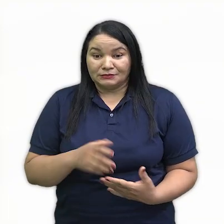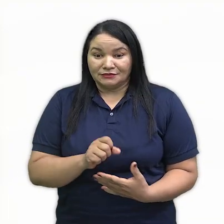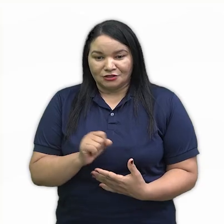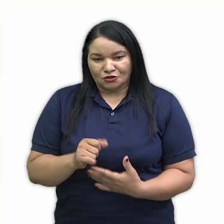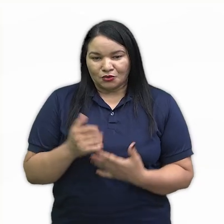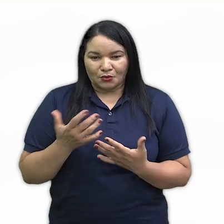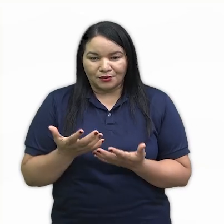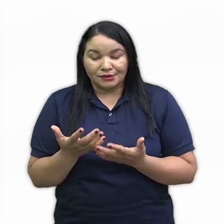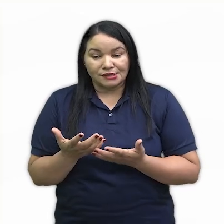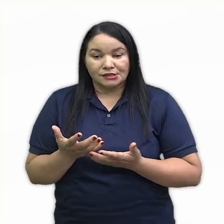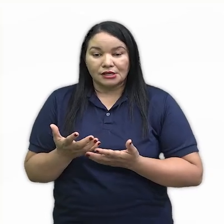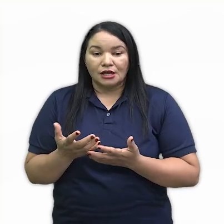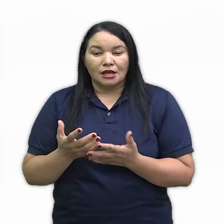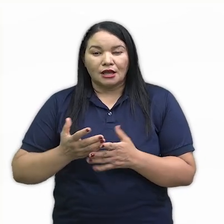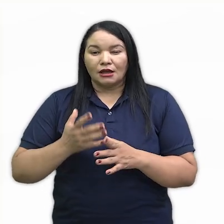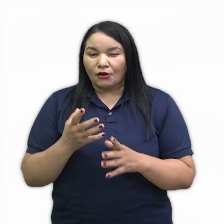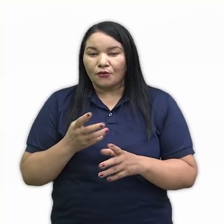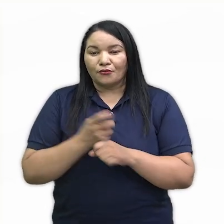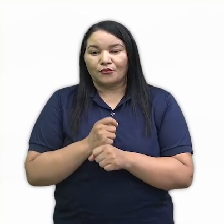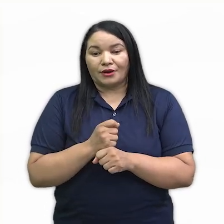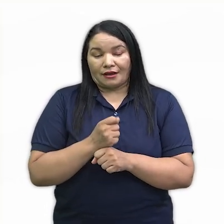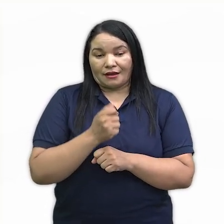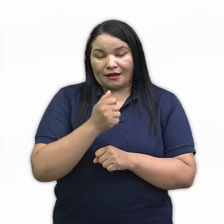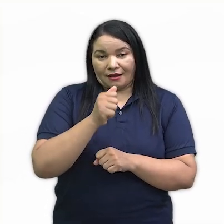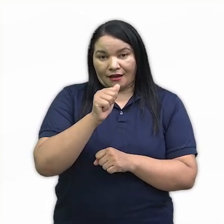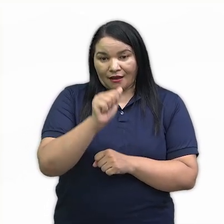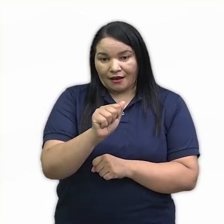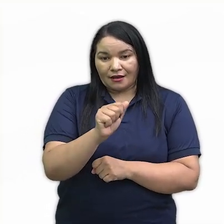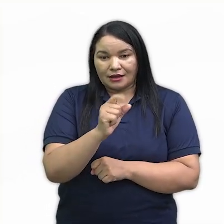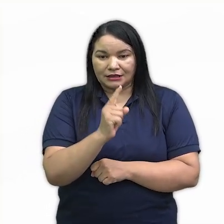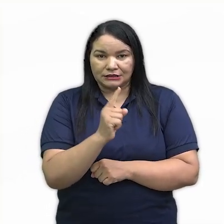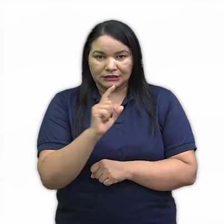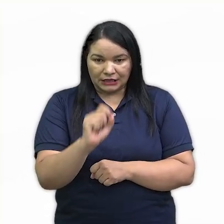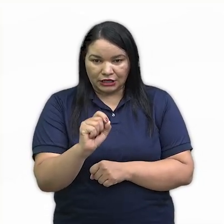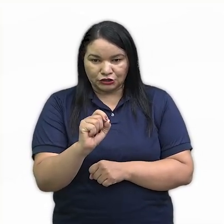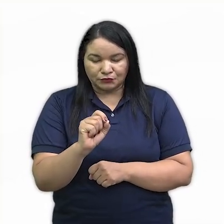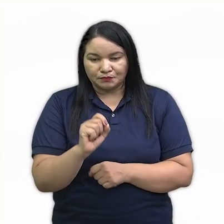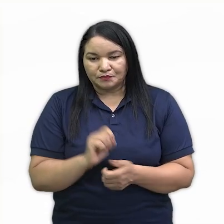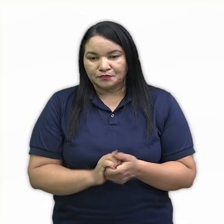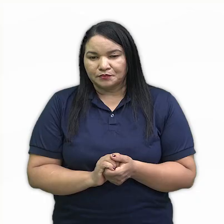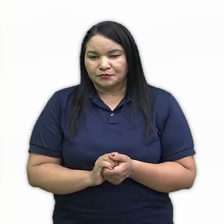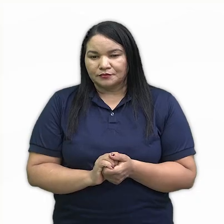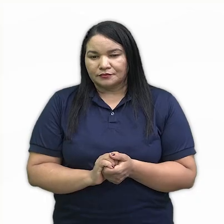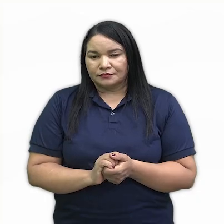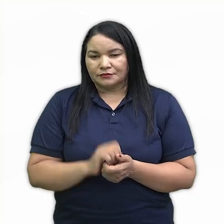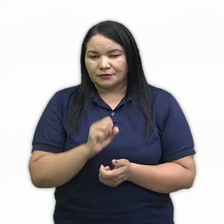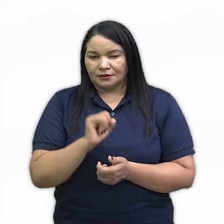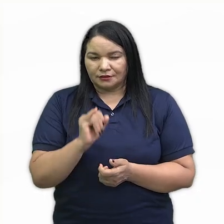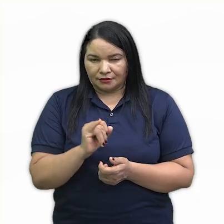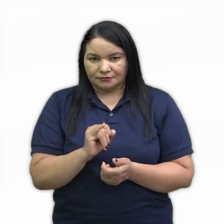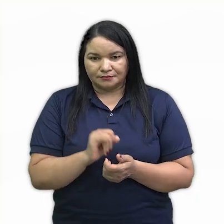calcular o A10, por exemplo, o 10º termo, tá? Com os mesmos elementos aqui,